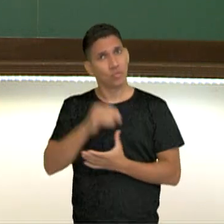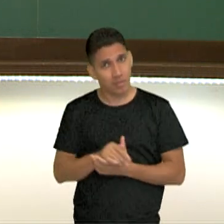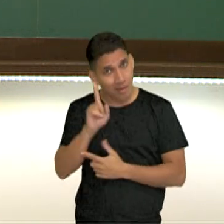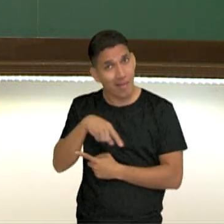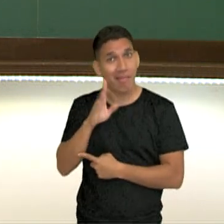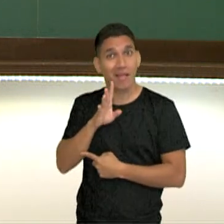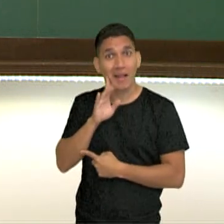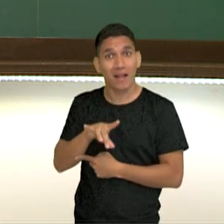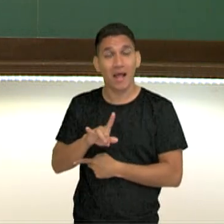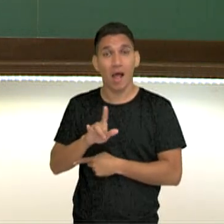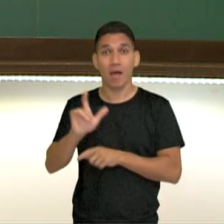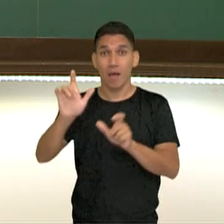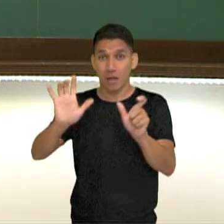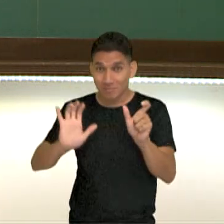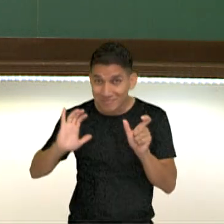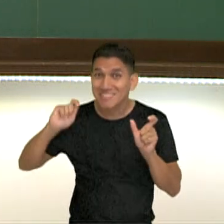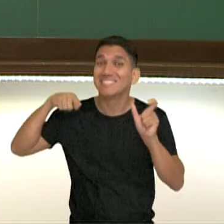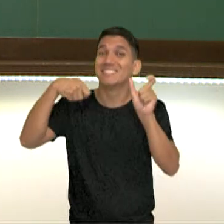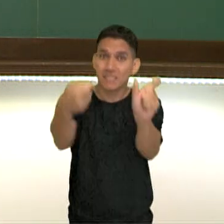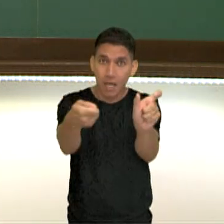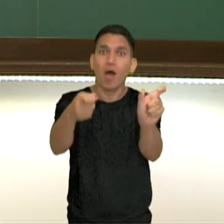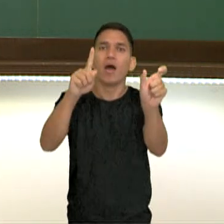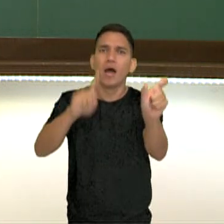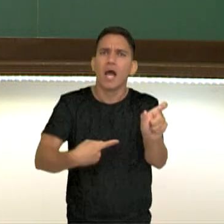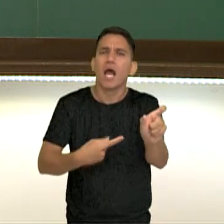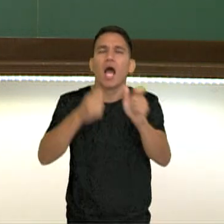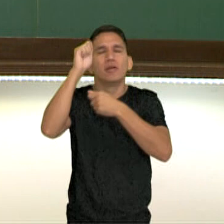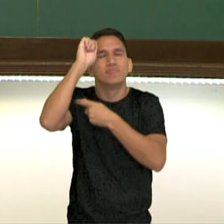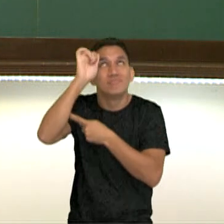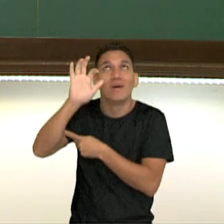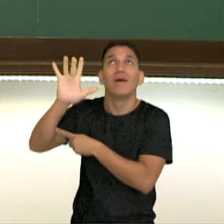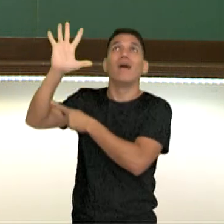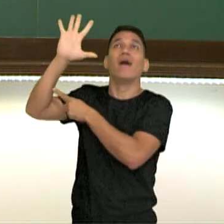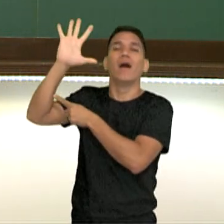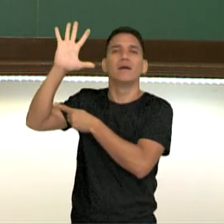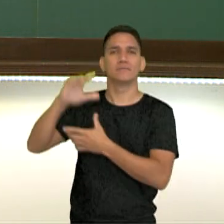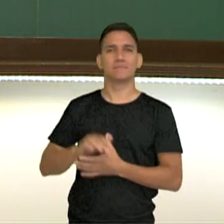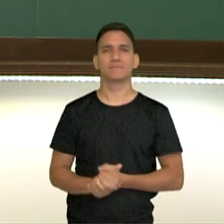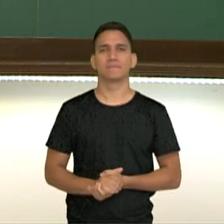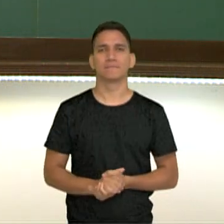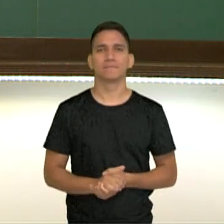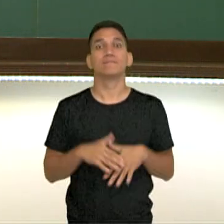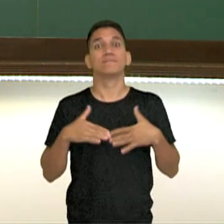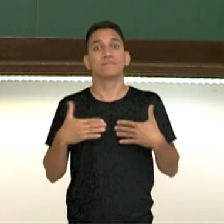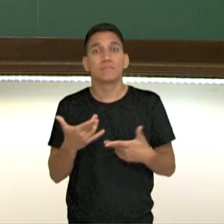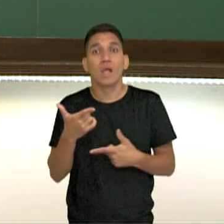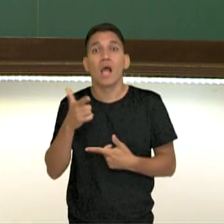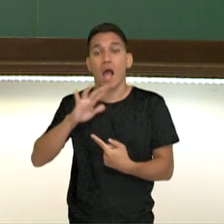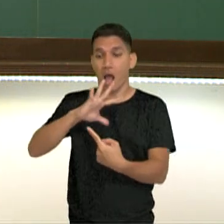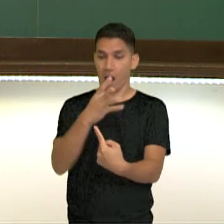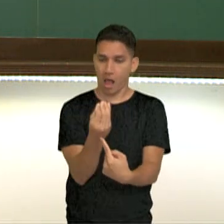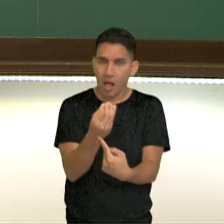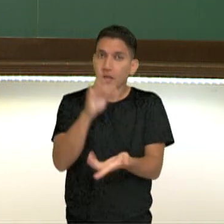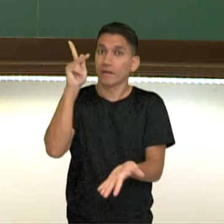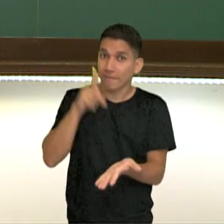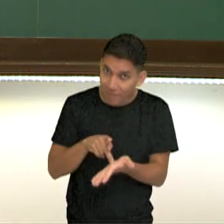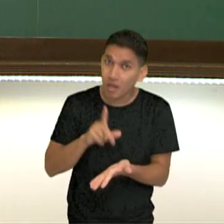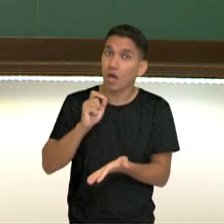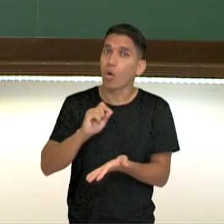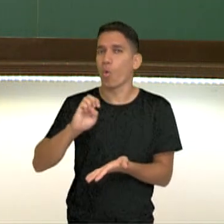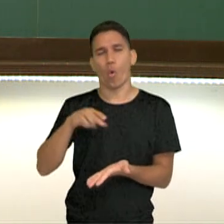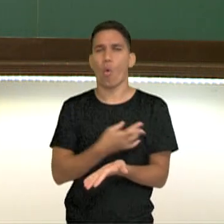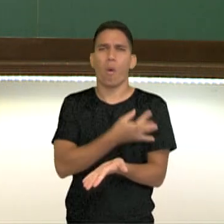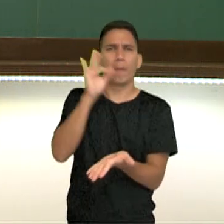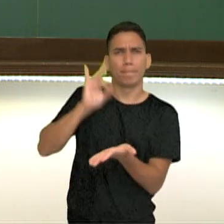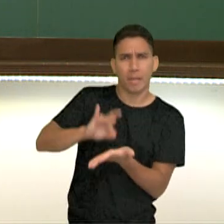palavras, elas são traduzidas em imagens. A arte concreta ou